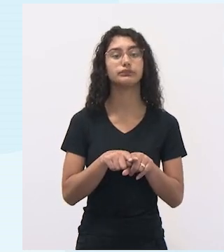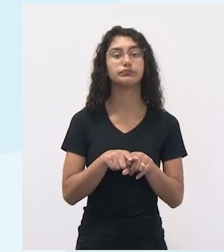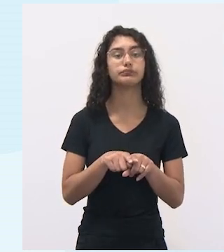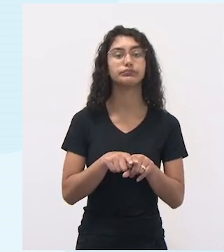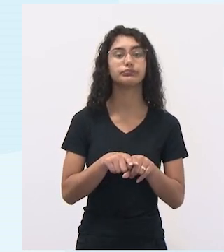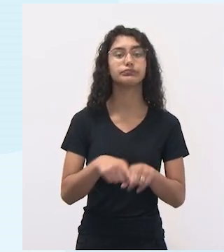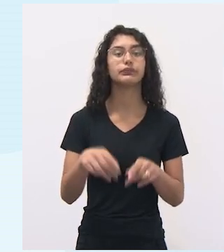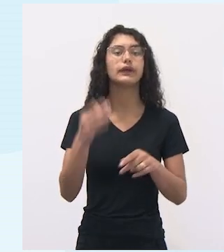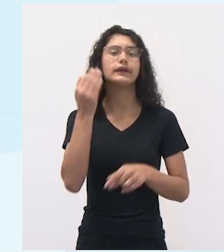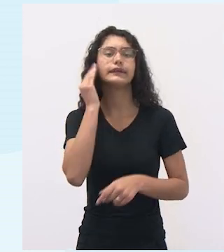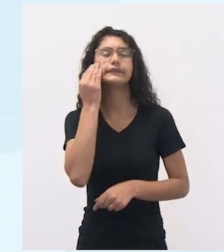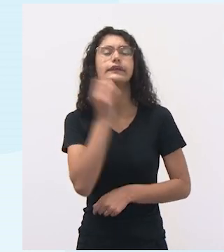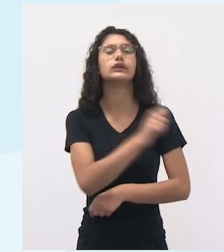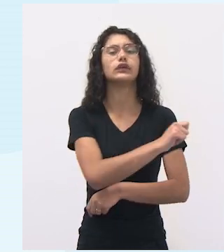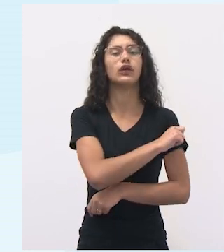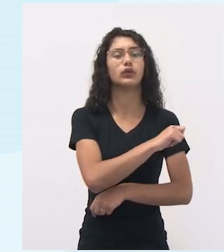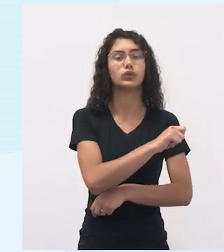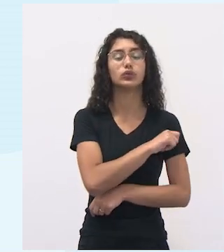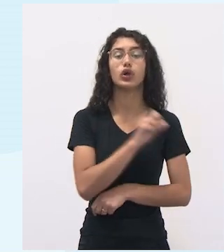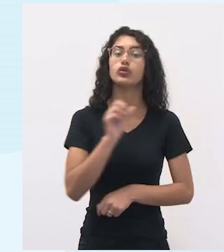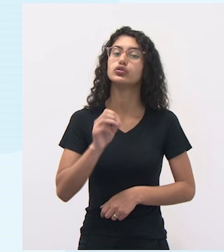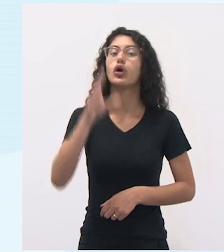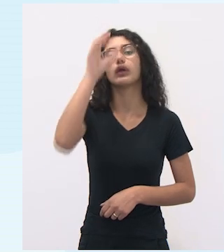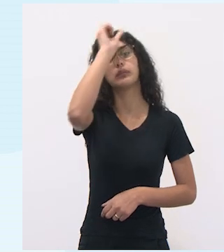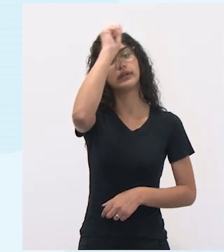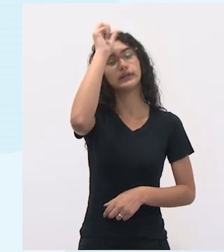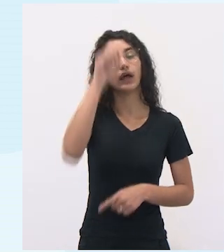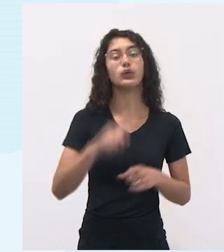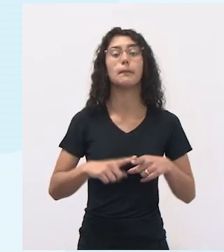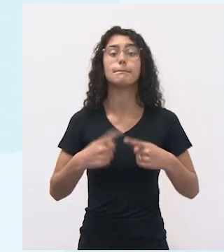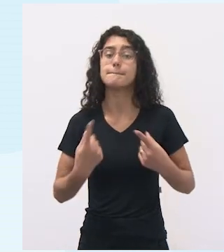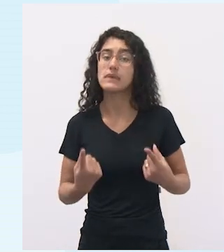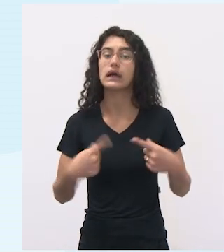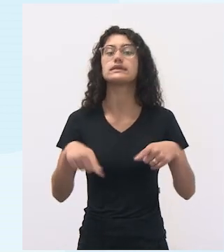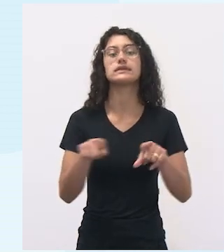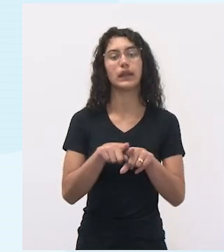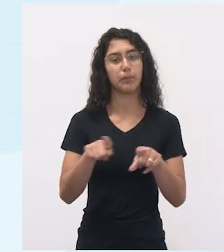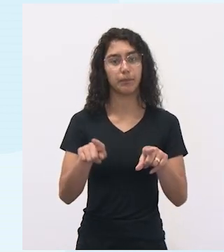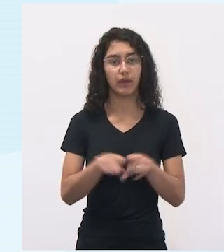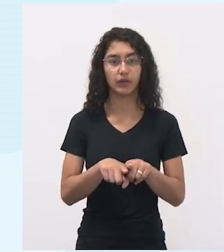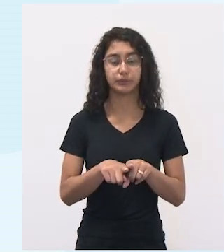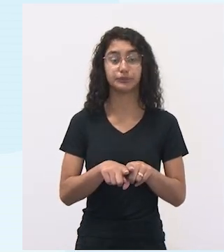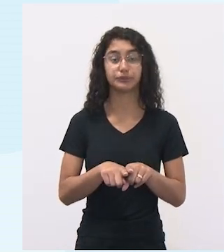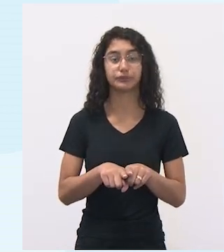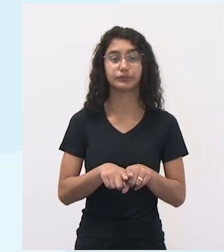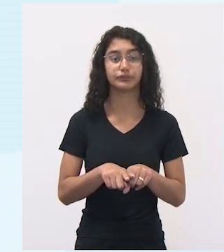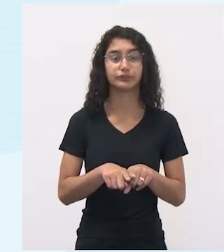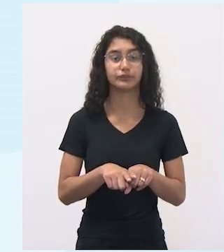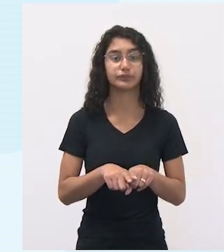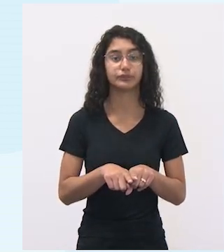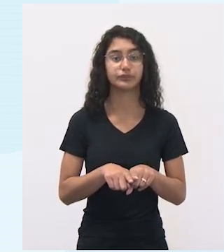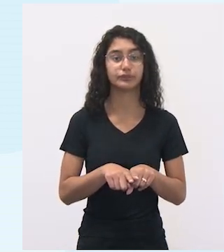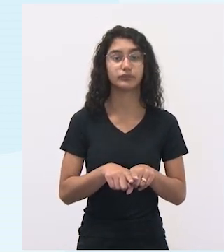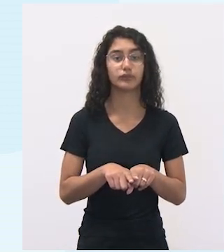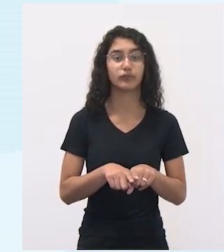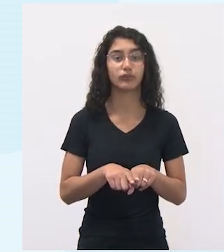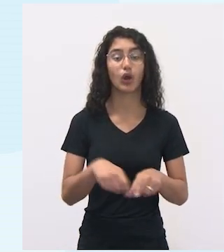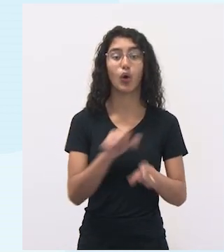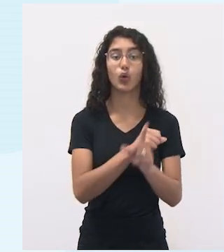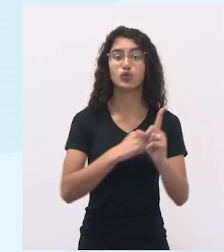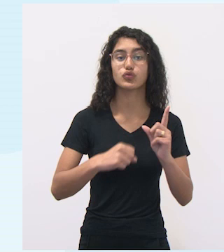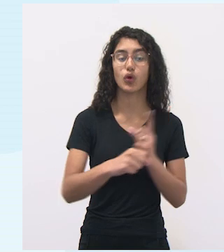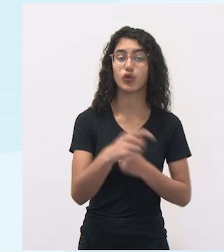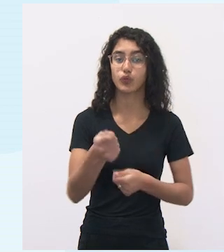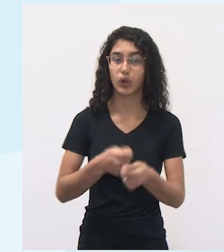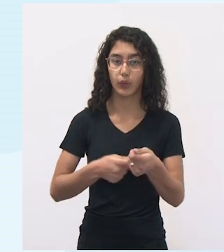nossos estudantes, não somente na sua aprendizagem, mas também a questão do componente socioeconômico, são